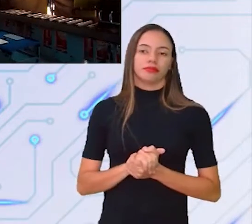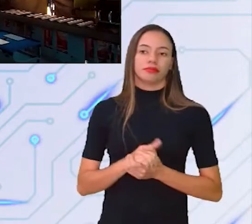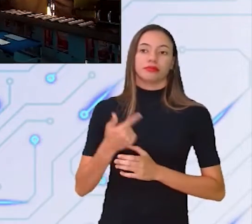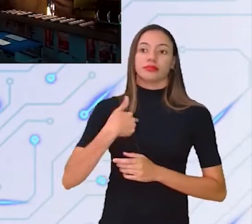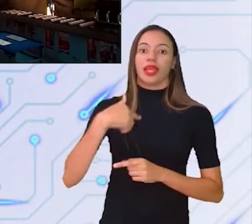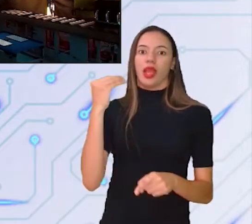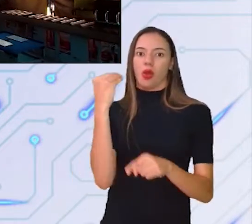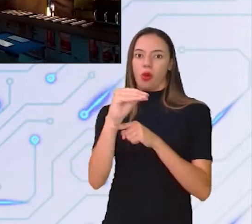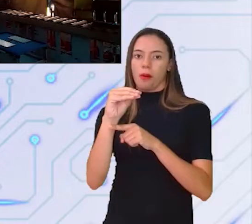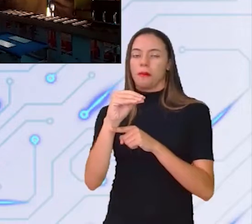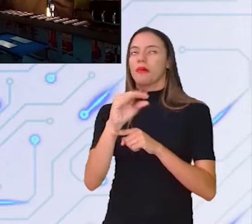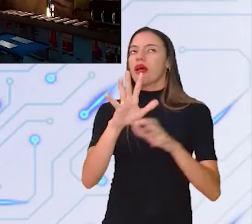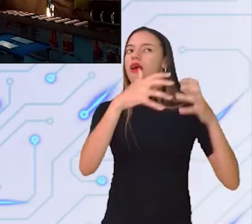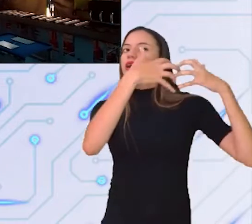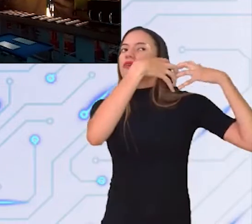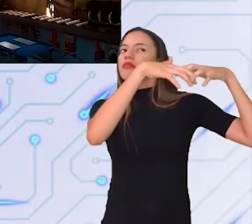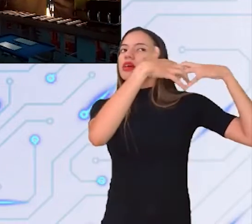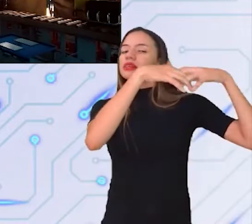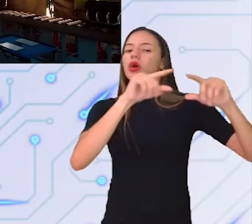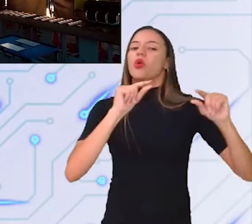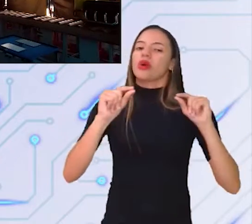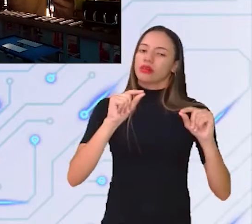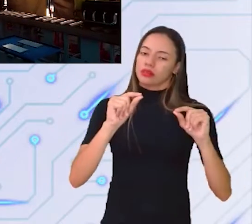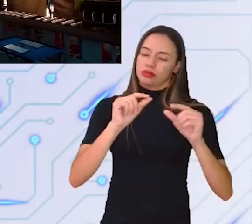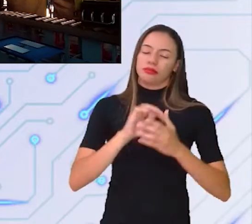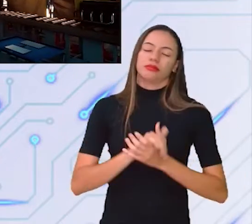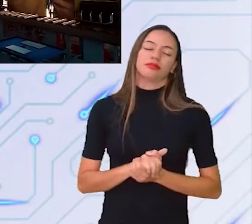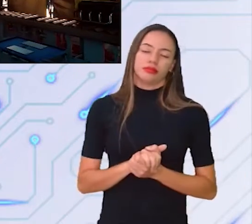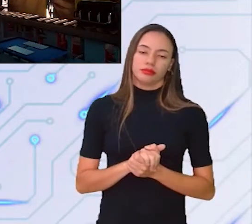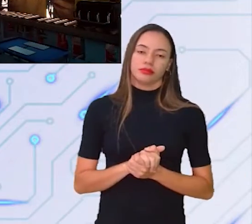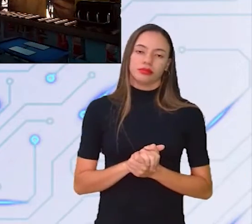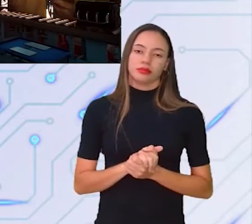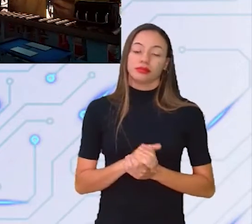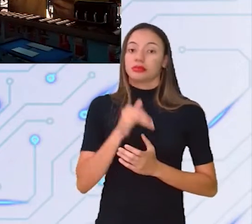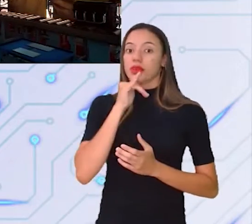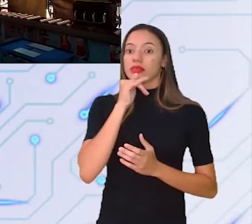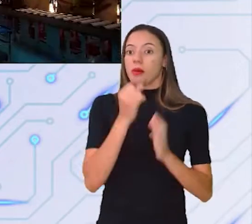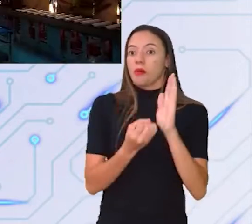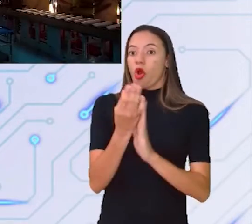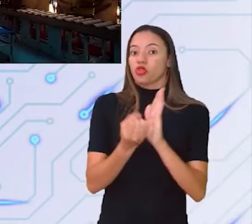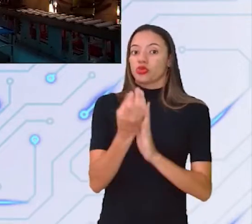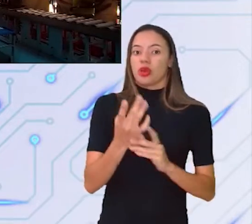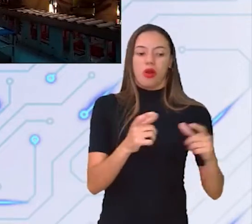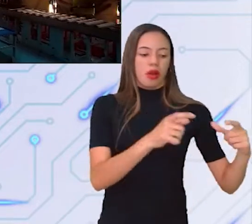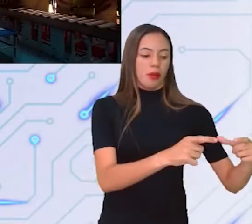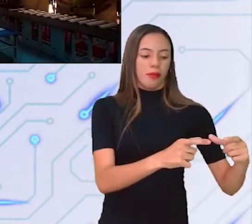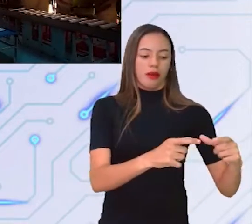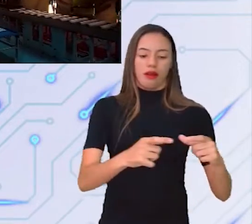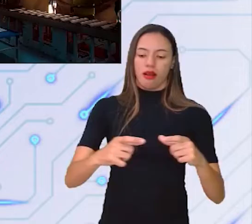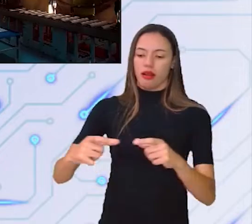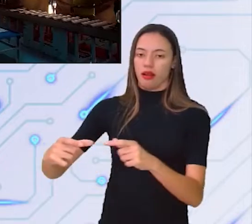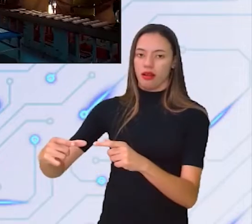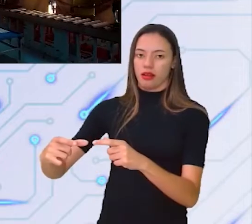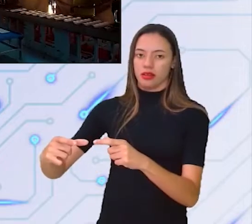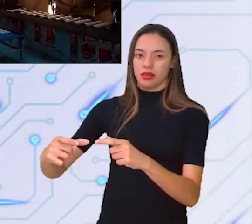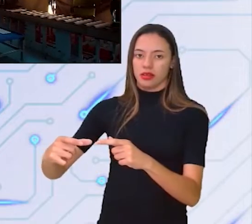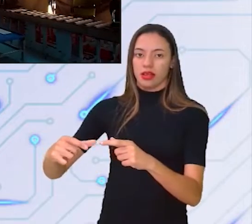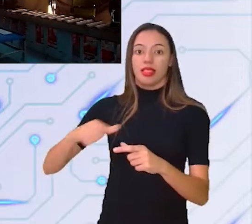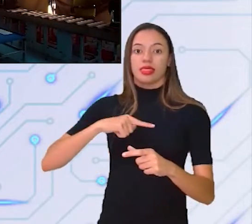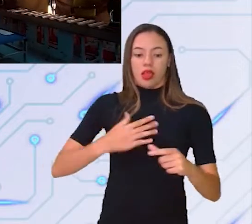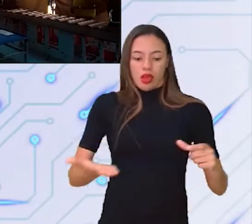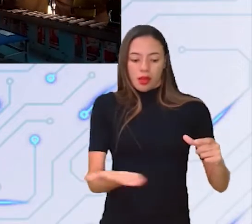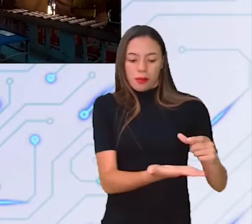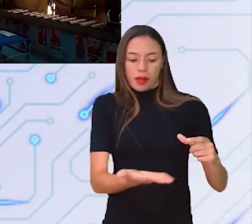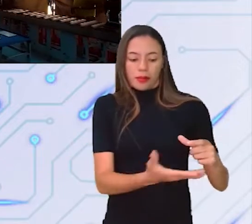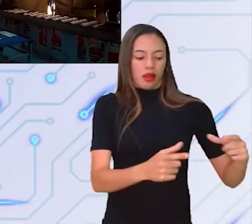fazendo a seguinte reflexão, isso que a gente estava fazendo há pouco, né? Então, naquela linha de produção ali, você observa, tem uma esteira passando alguns produtos